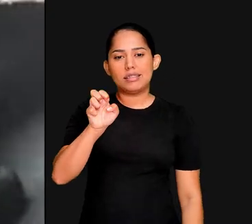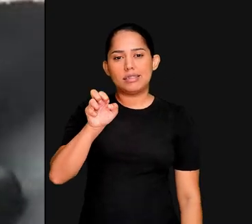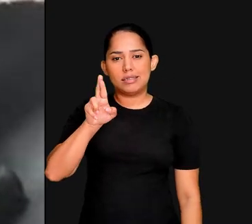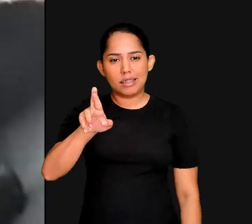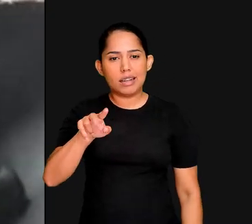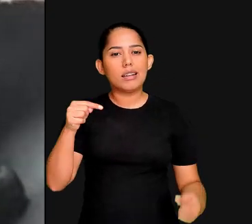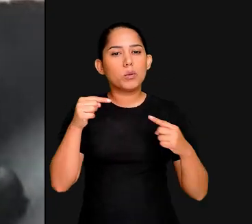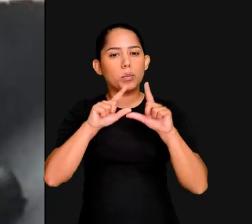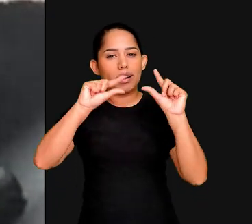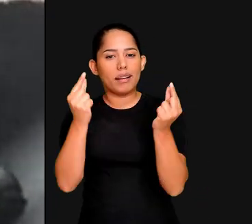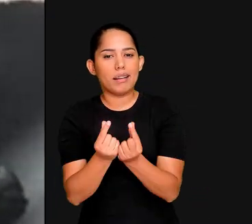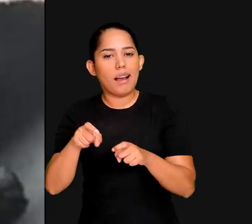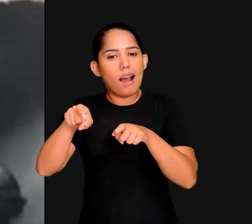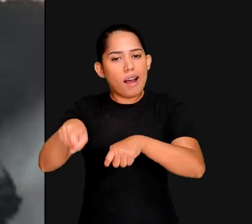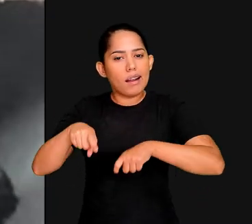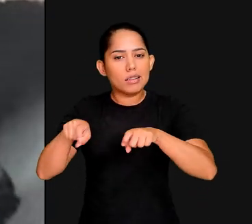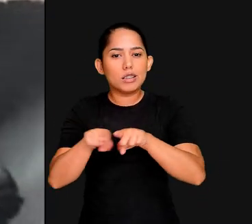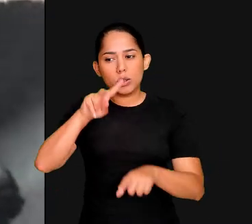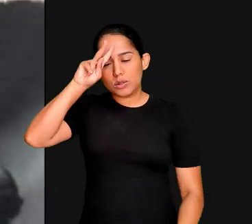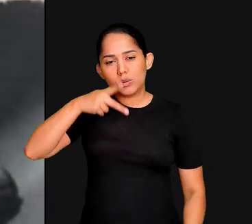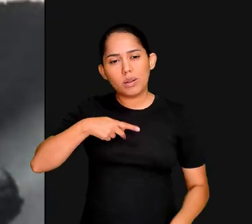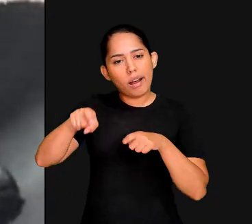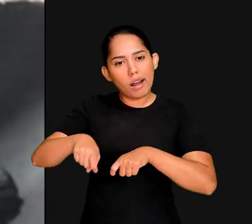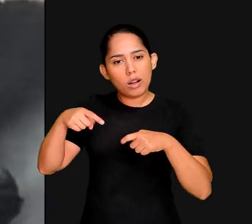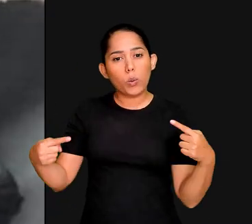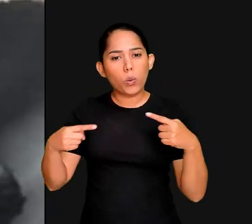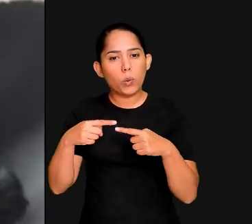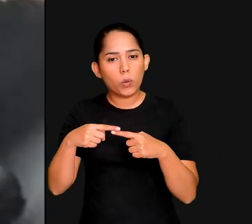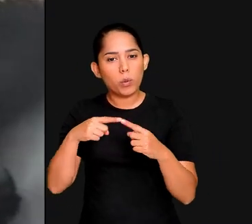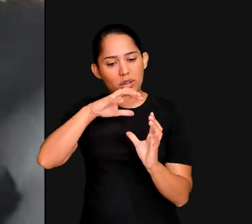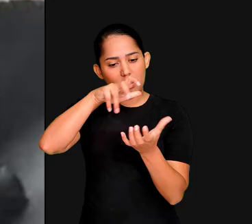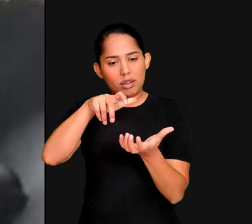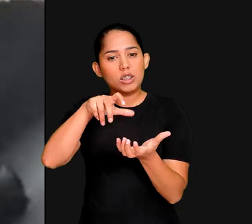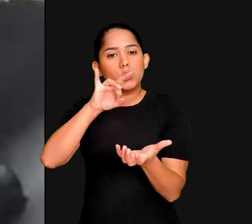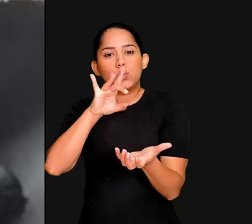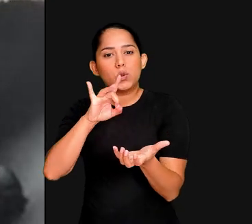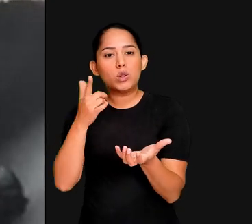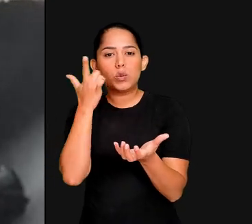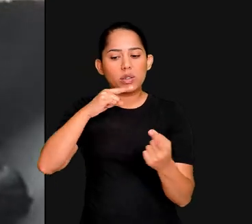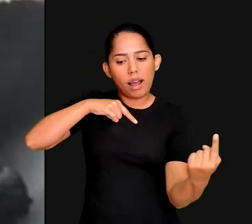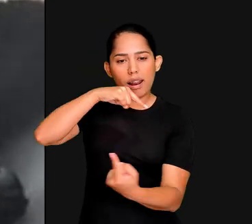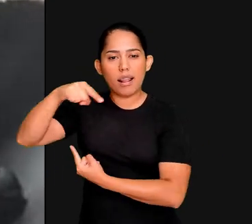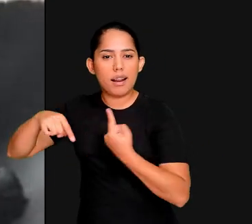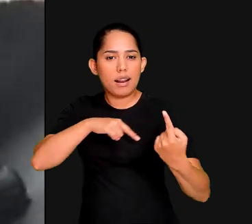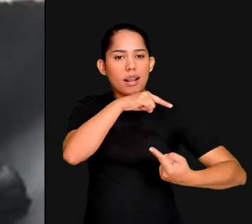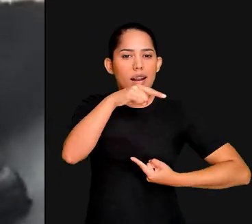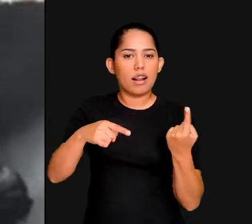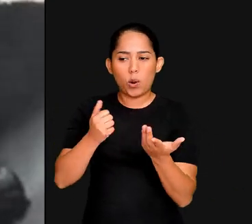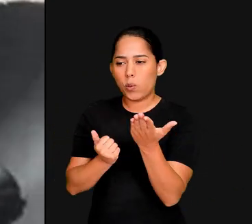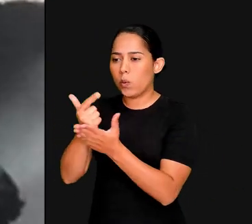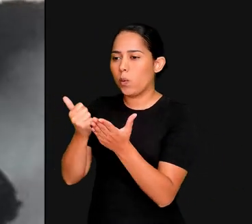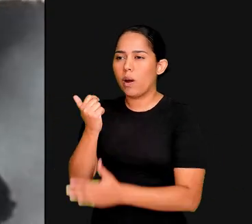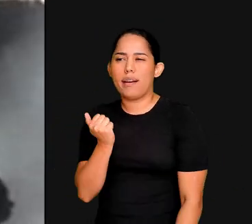organismo agrícola e a individualidade agrícola. E isso tem a ver com a autossuficiência de fertilidade. Quer dizer, não comprar insumos